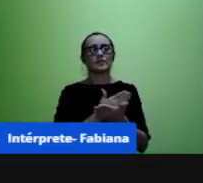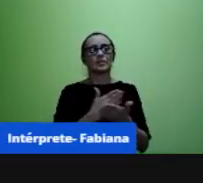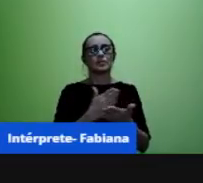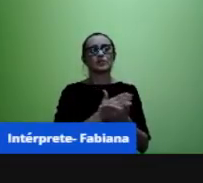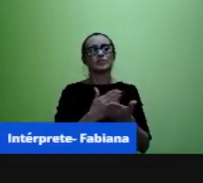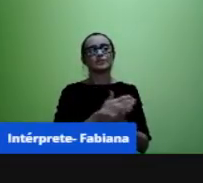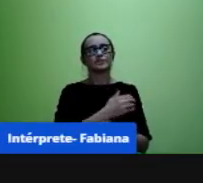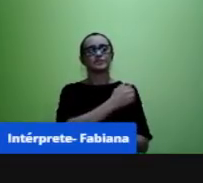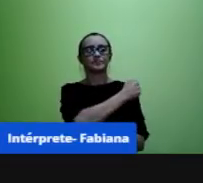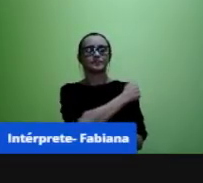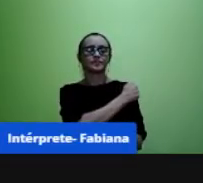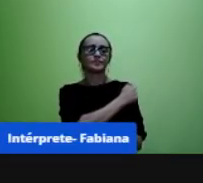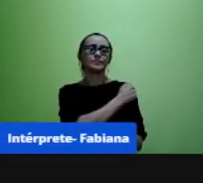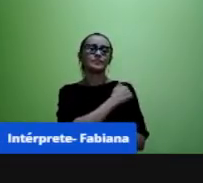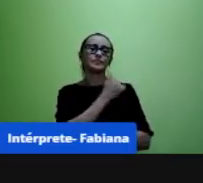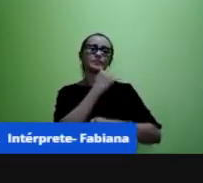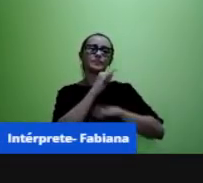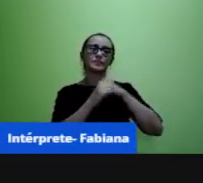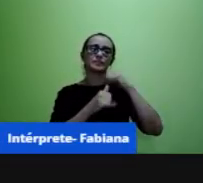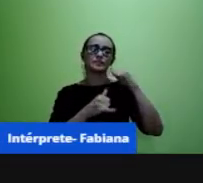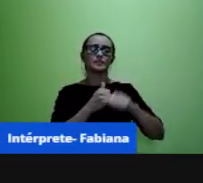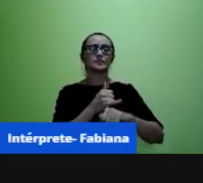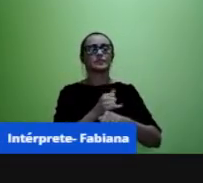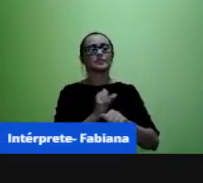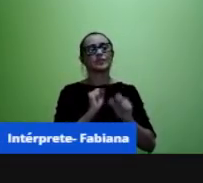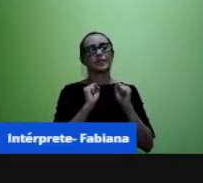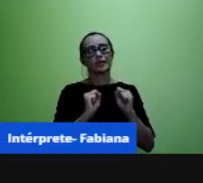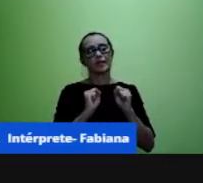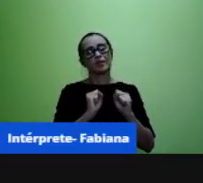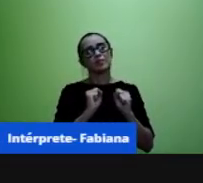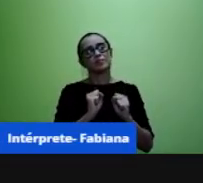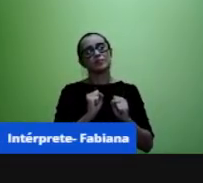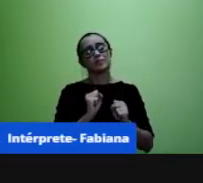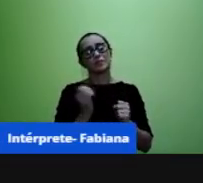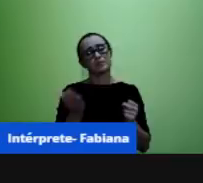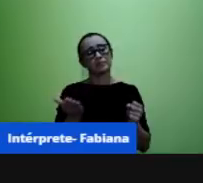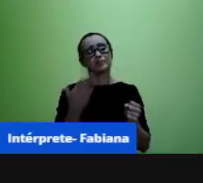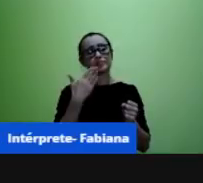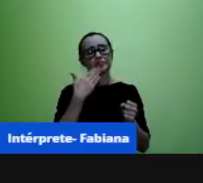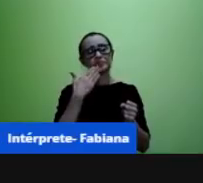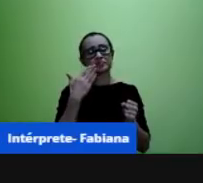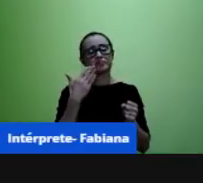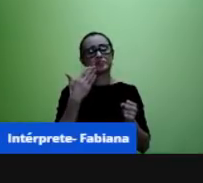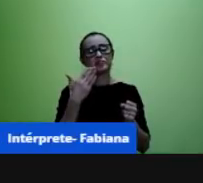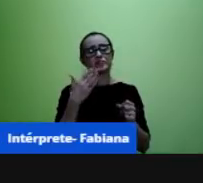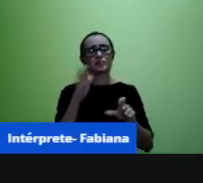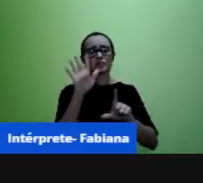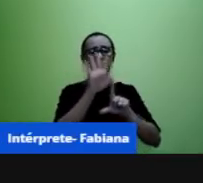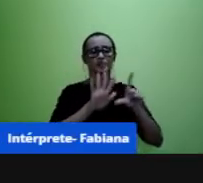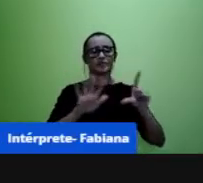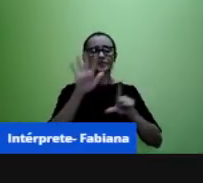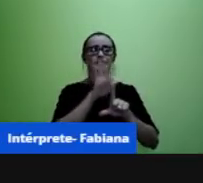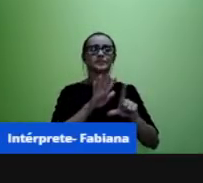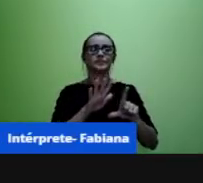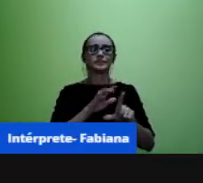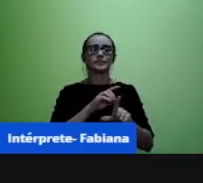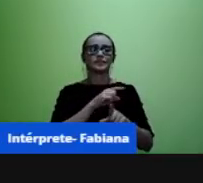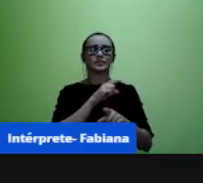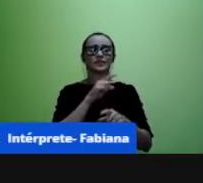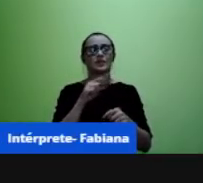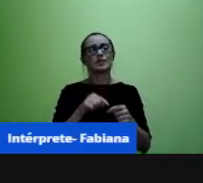acesso à internet, você pode fazer, né, via alguma plataforma. Registro de filmes,